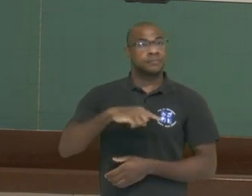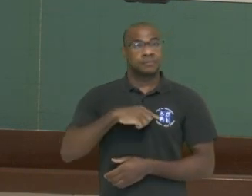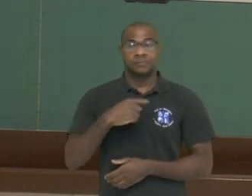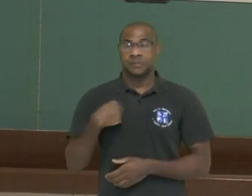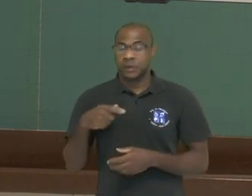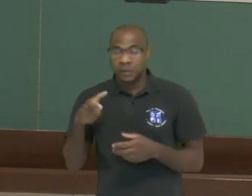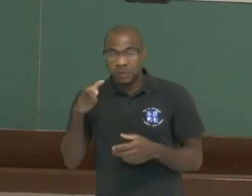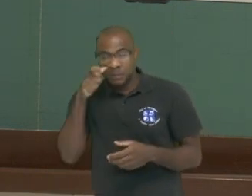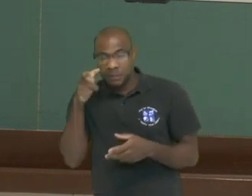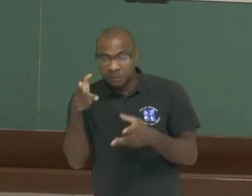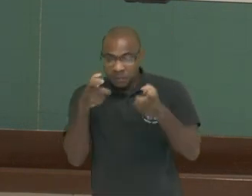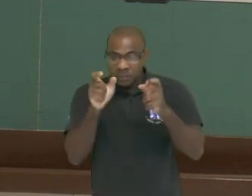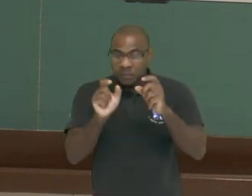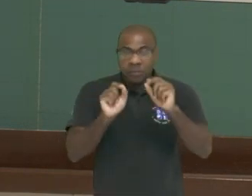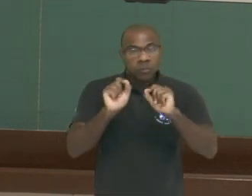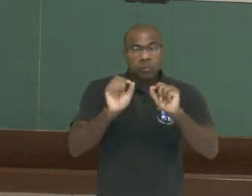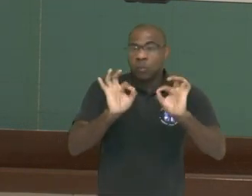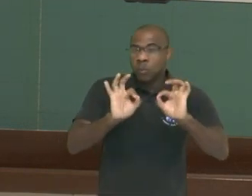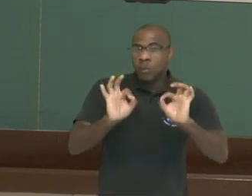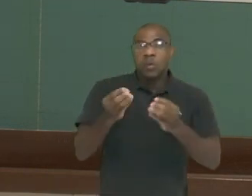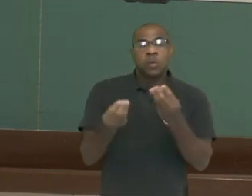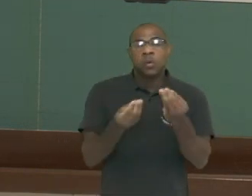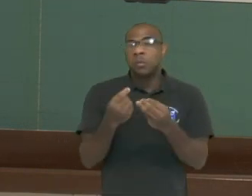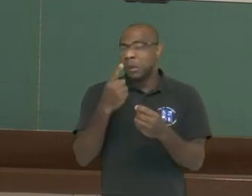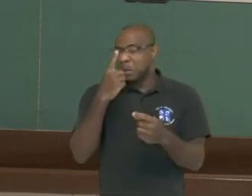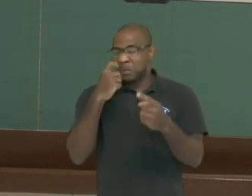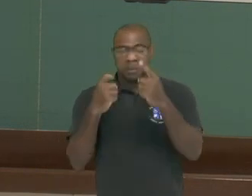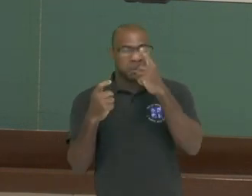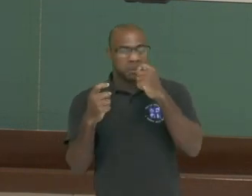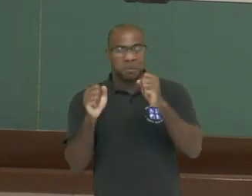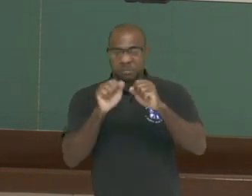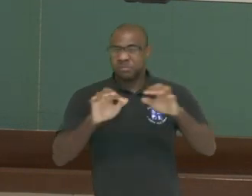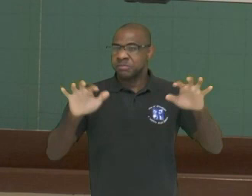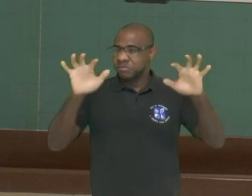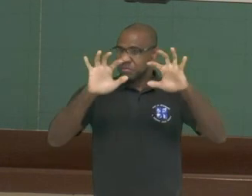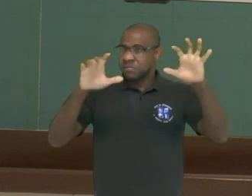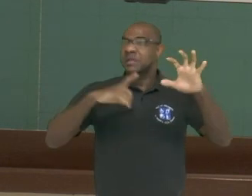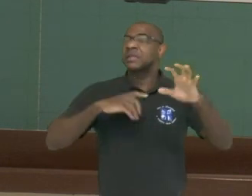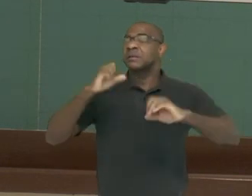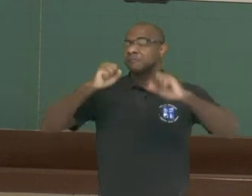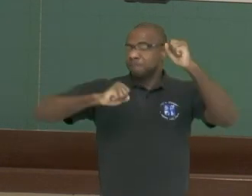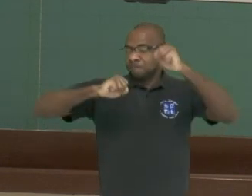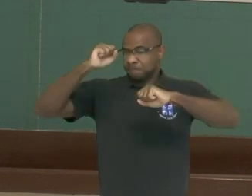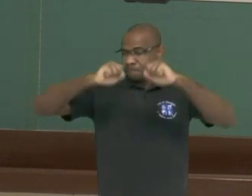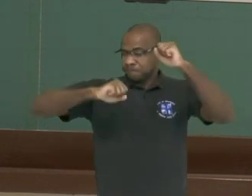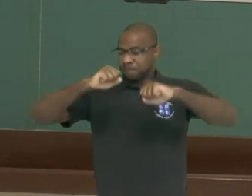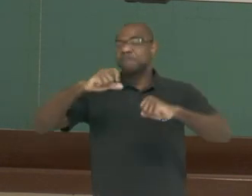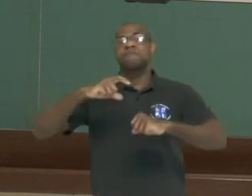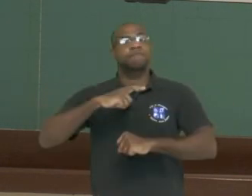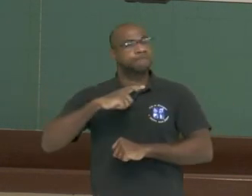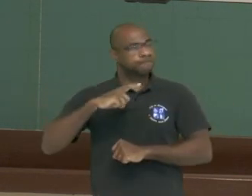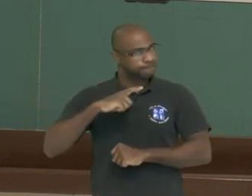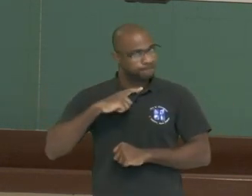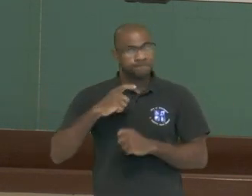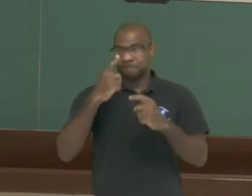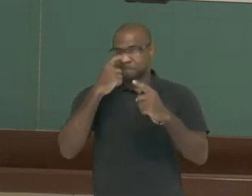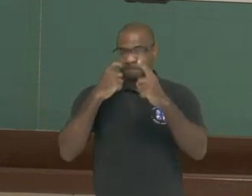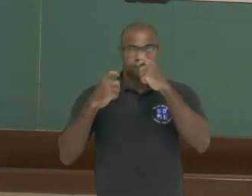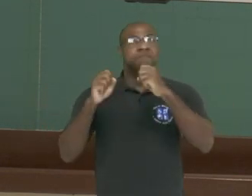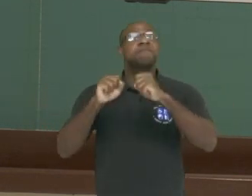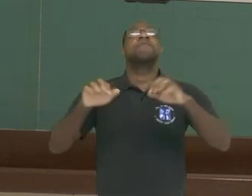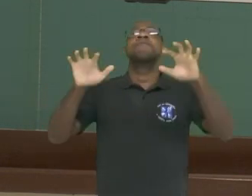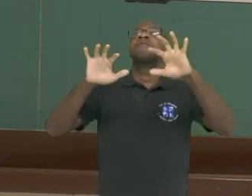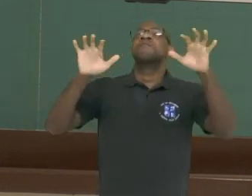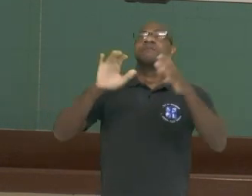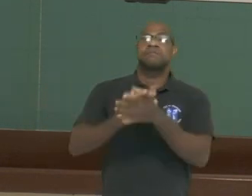presta atenção é como a poluição está envolvida no processo de fabricar esse produto que é tão importante. Às vezes, quando a gente fala